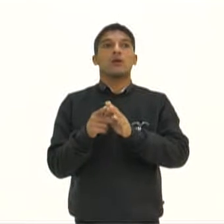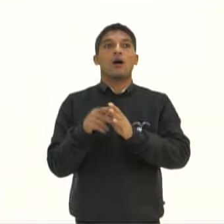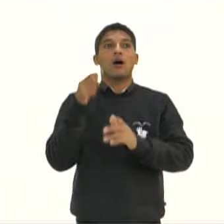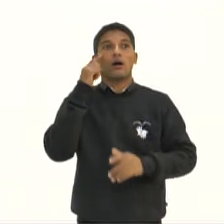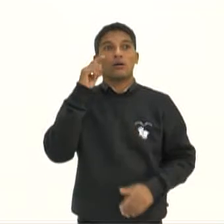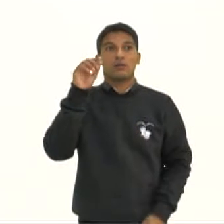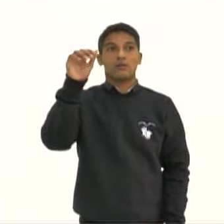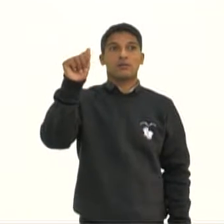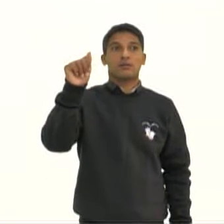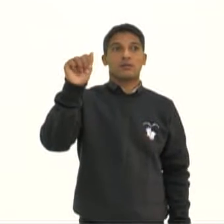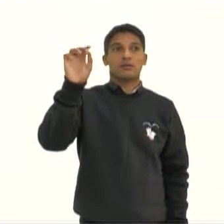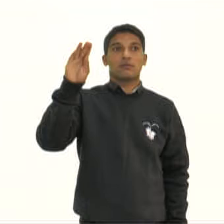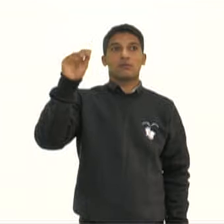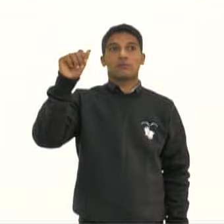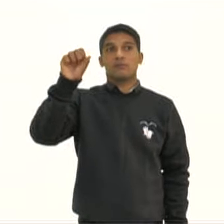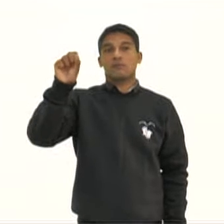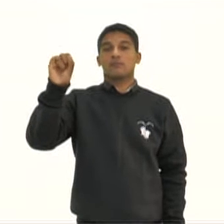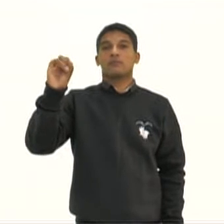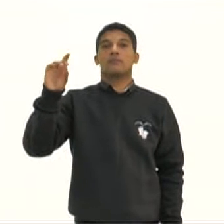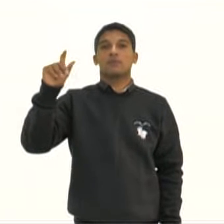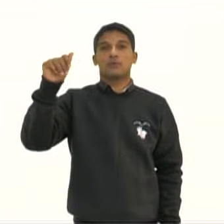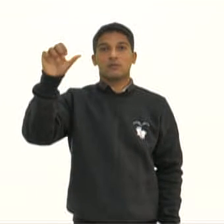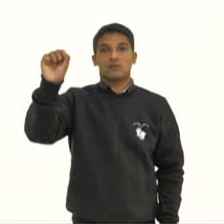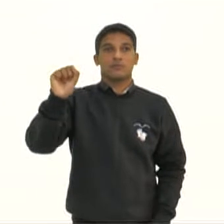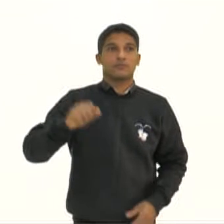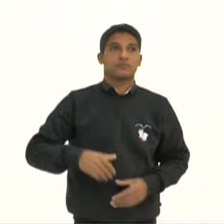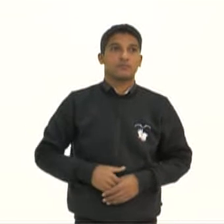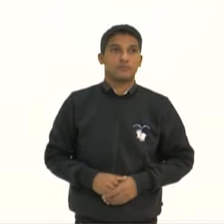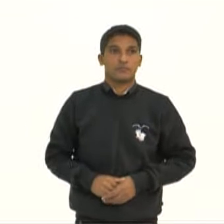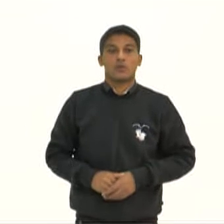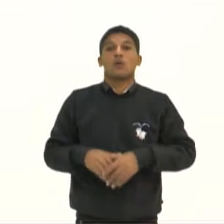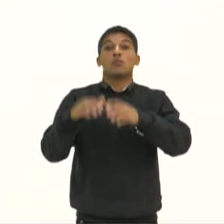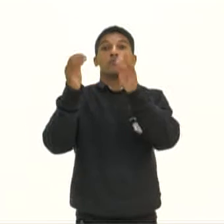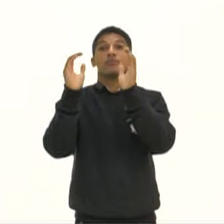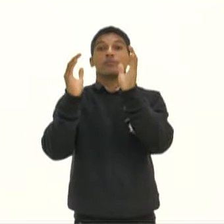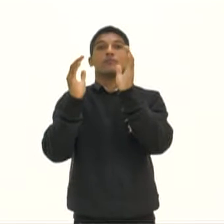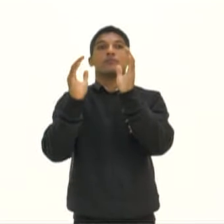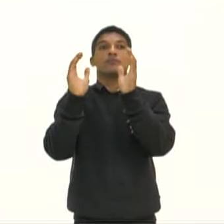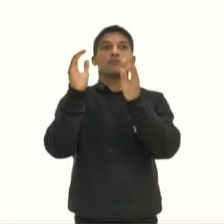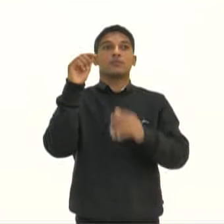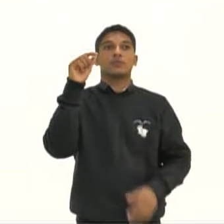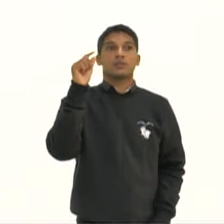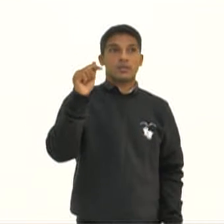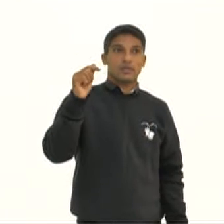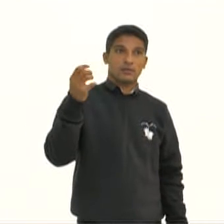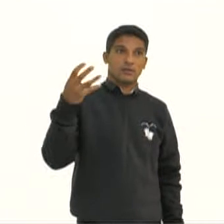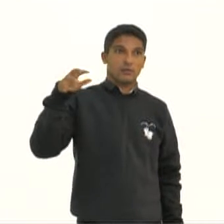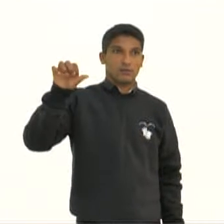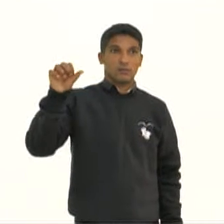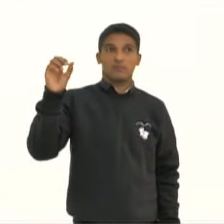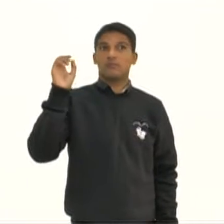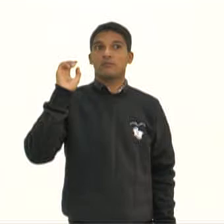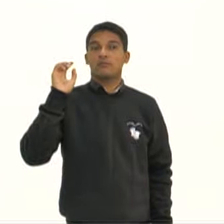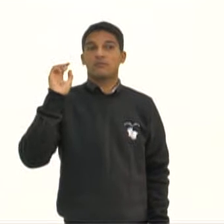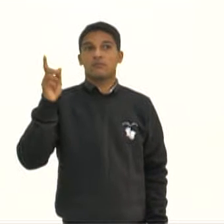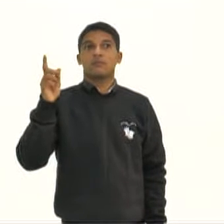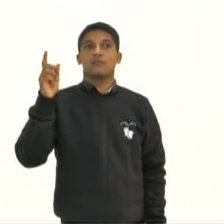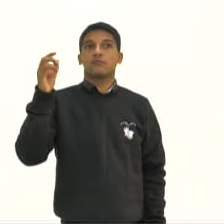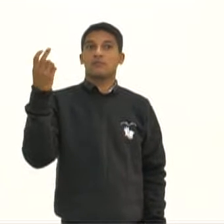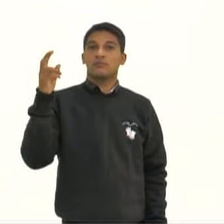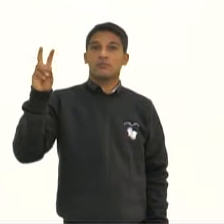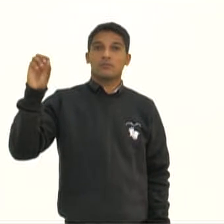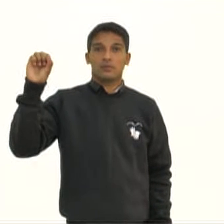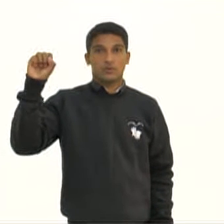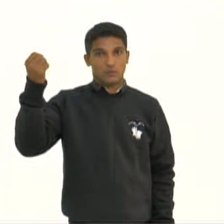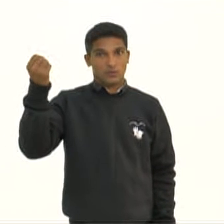1258. Então, em 759, o império vai passar para as mãos dos Abássidas.